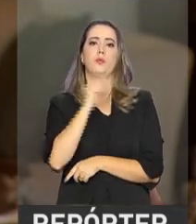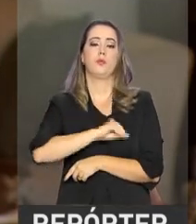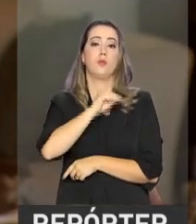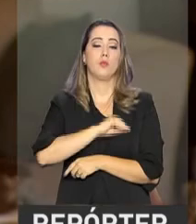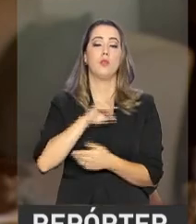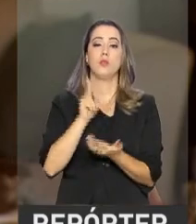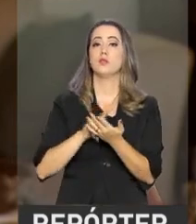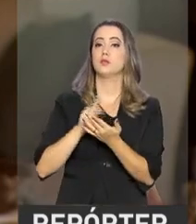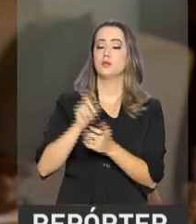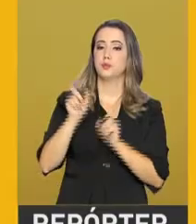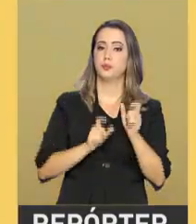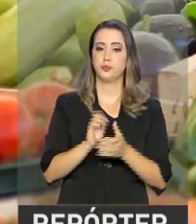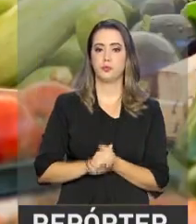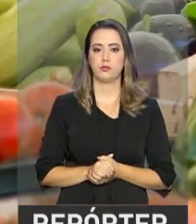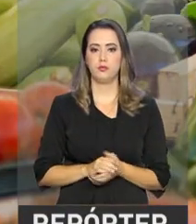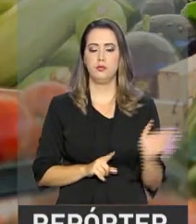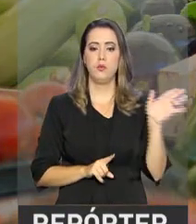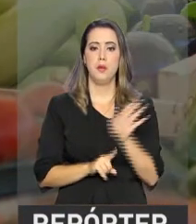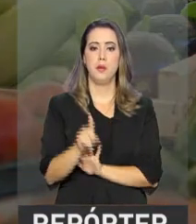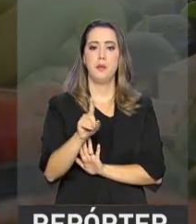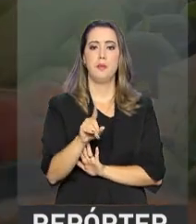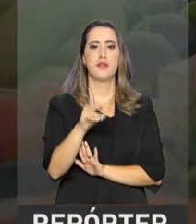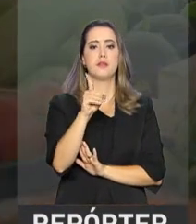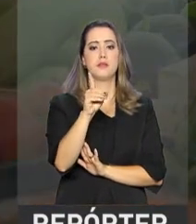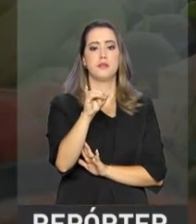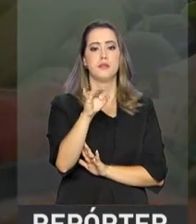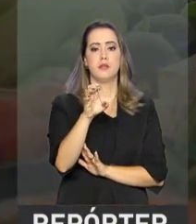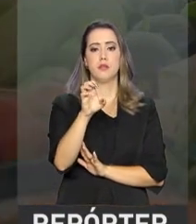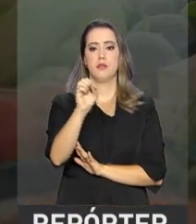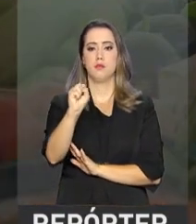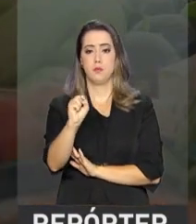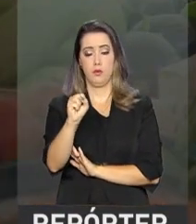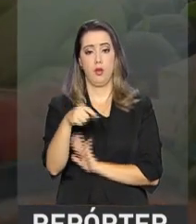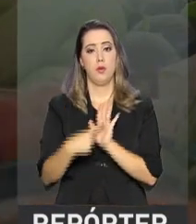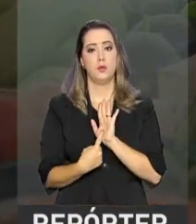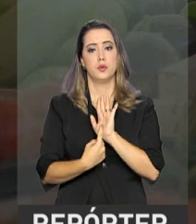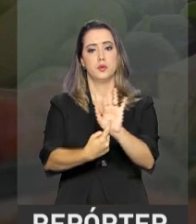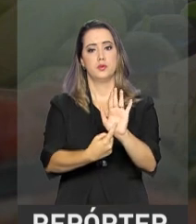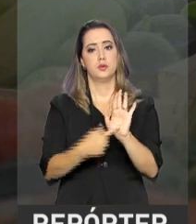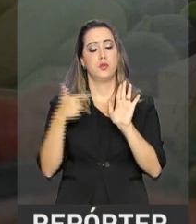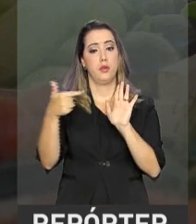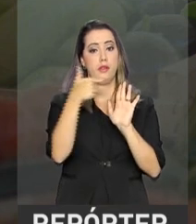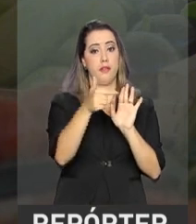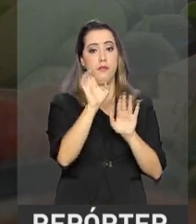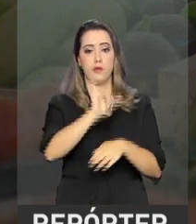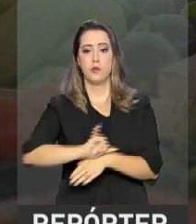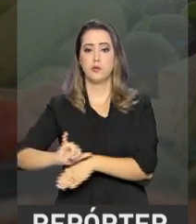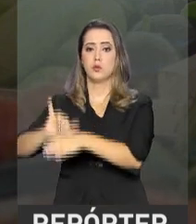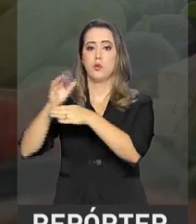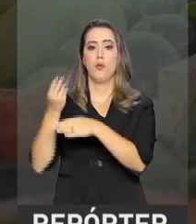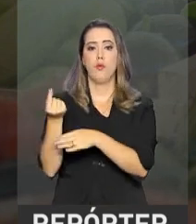dos consumidores a pesquisa do dieese mostrou que a cesta básica ficou mais barata nas 22 capitais pesquisadas em